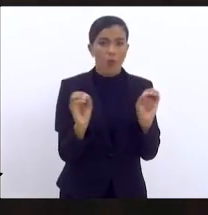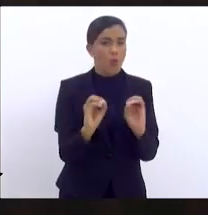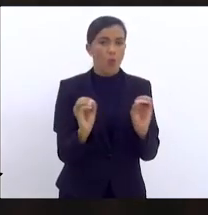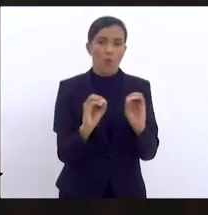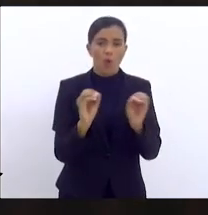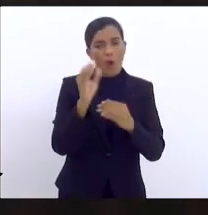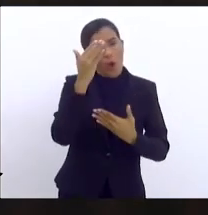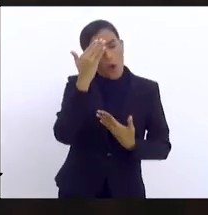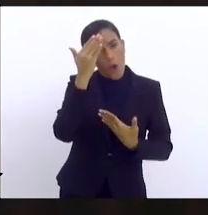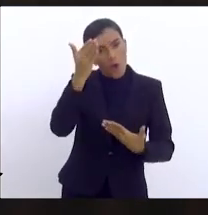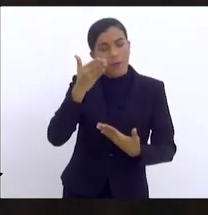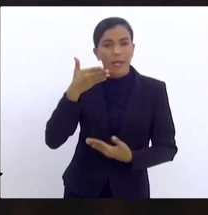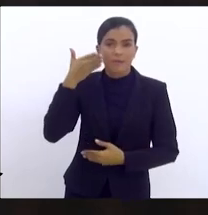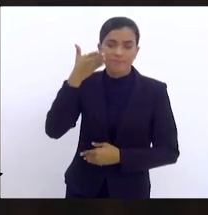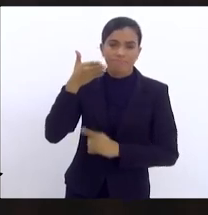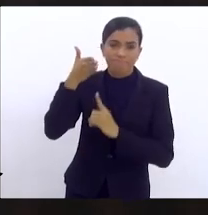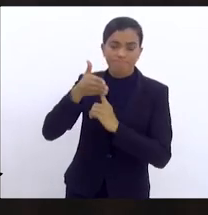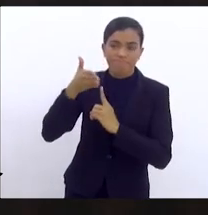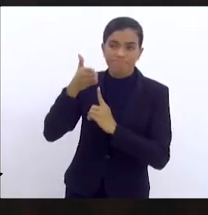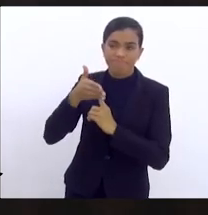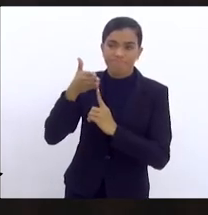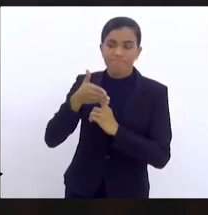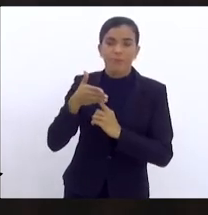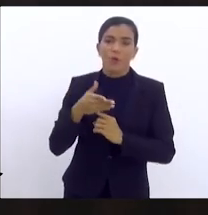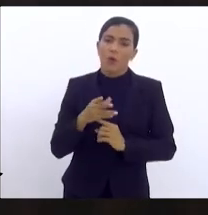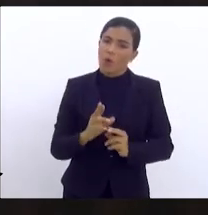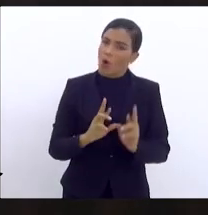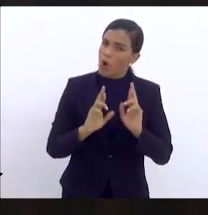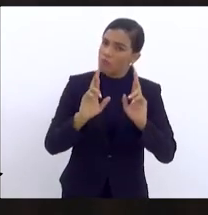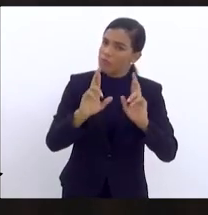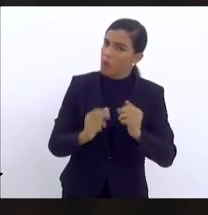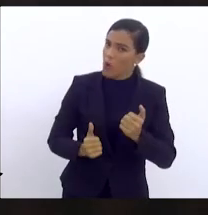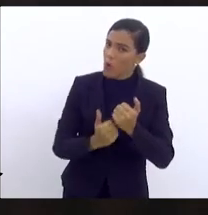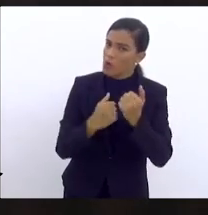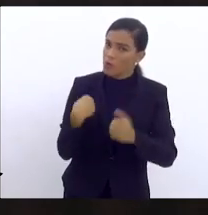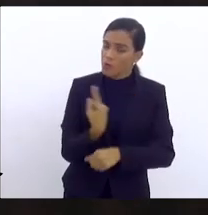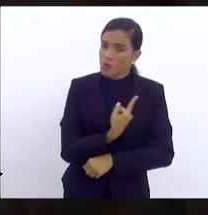Muito obrigado pela exposição que o senhor fez Conte conosco